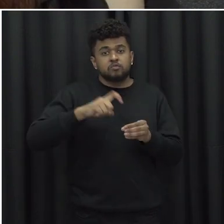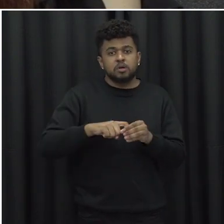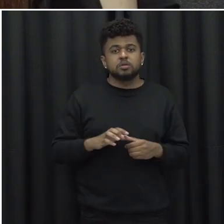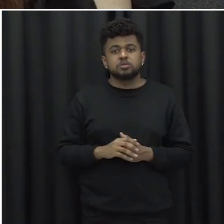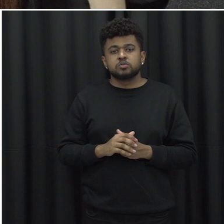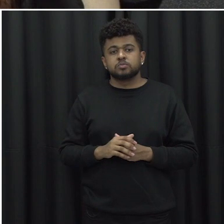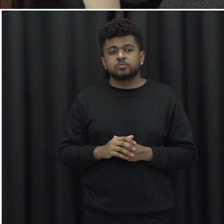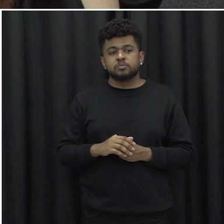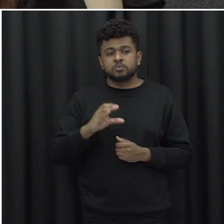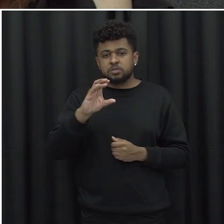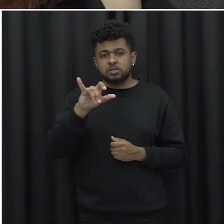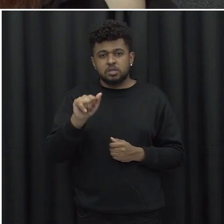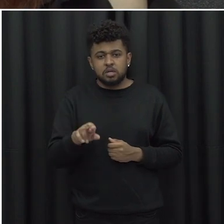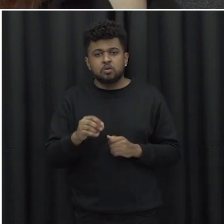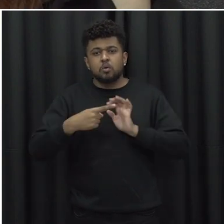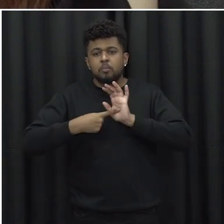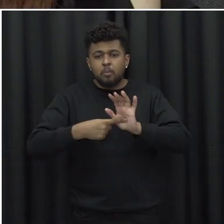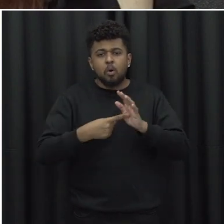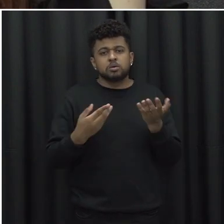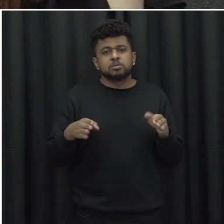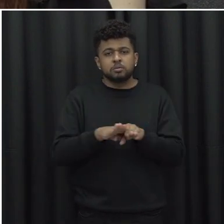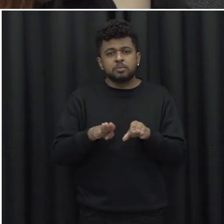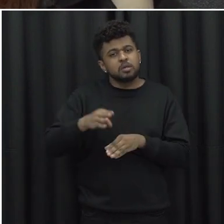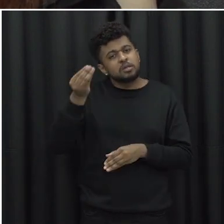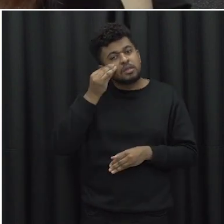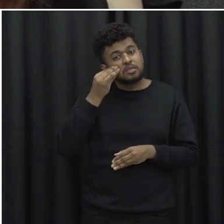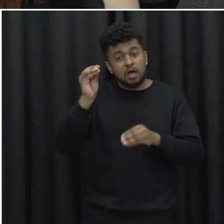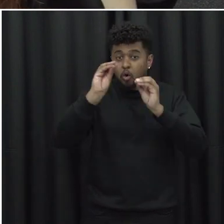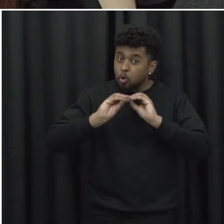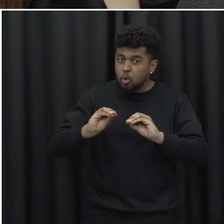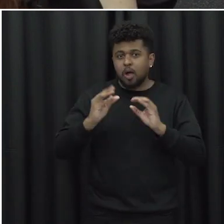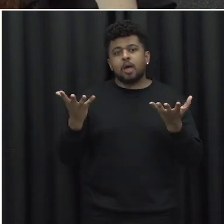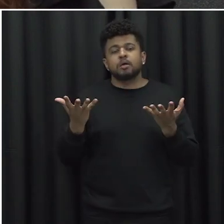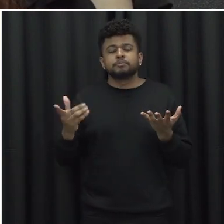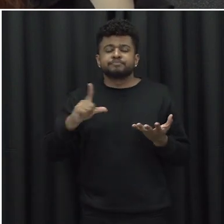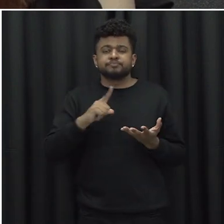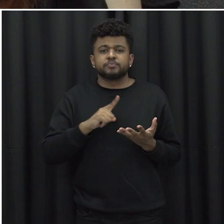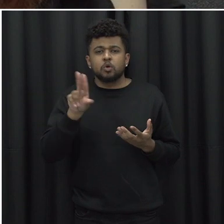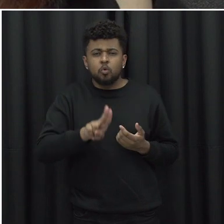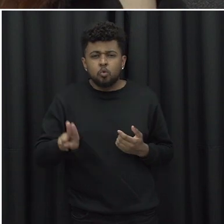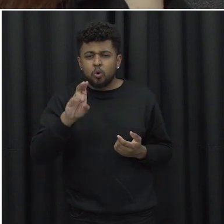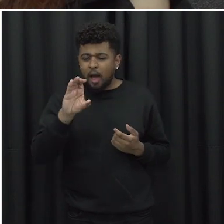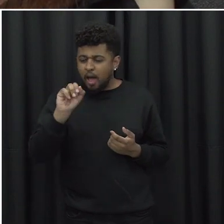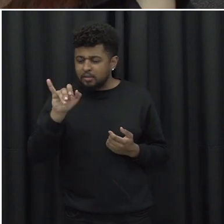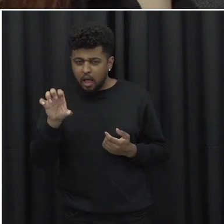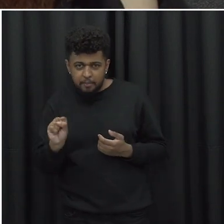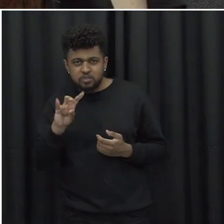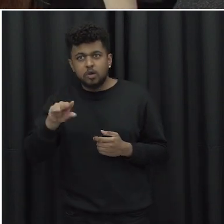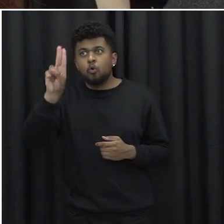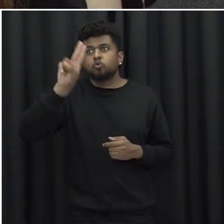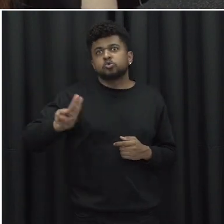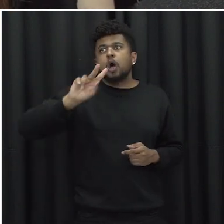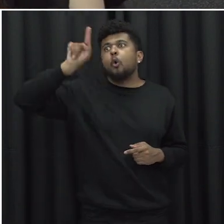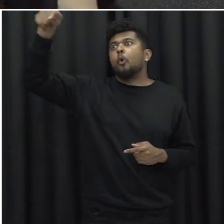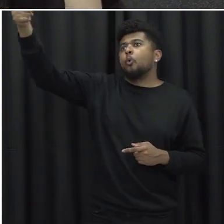tem o inverso, né, enquanto um cenário, né, mostrava ou tentava colocar essa questão que o uso